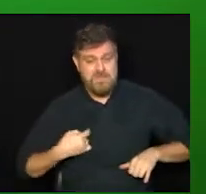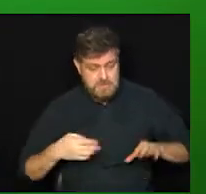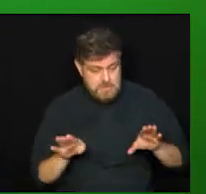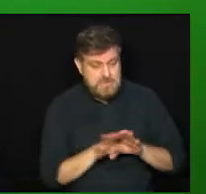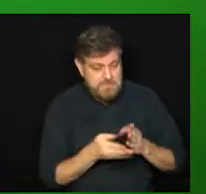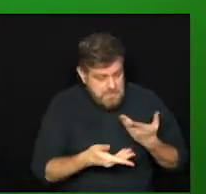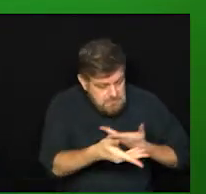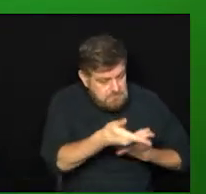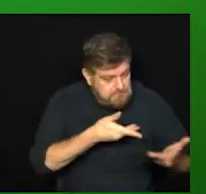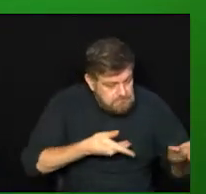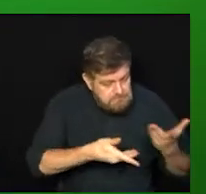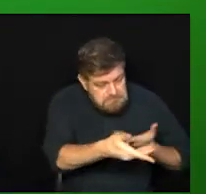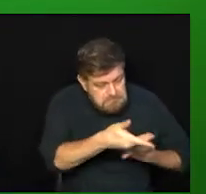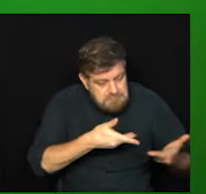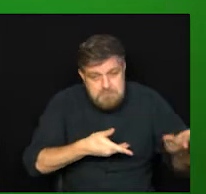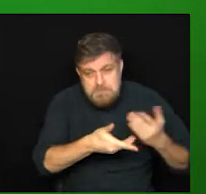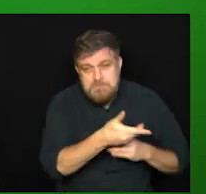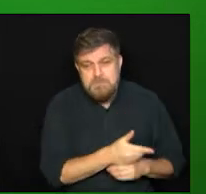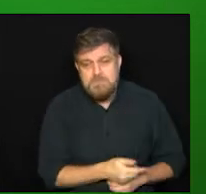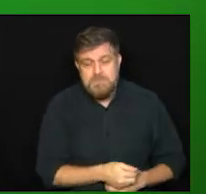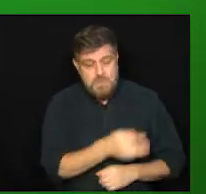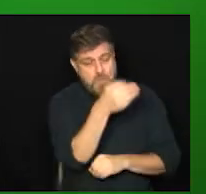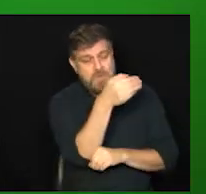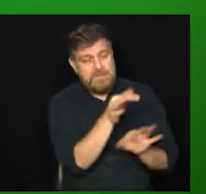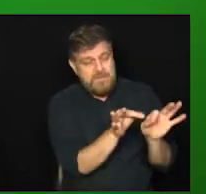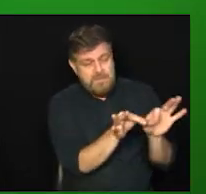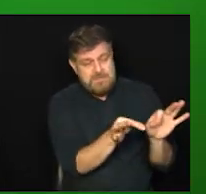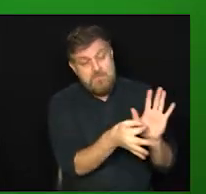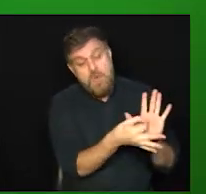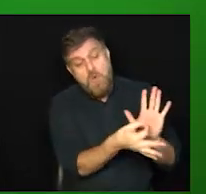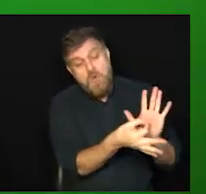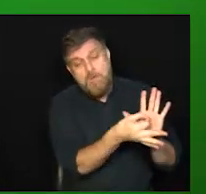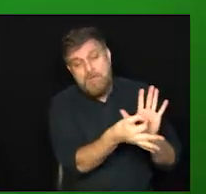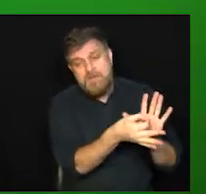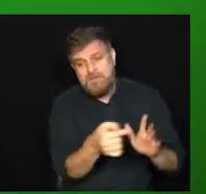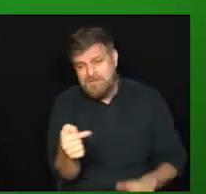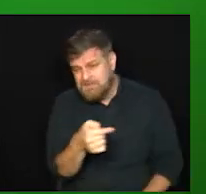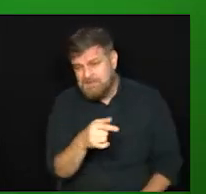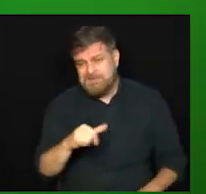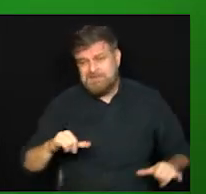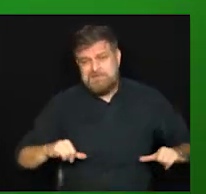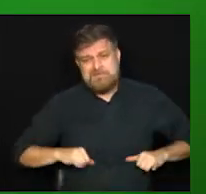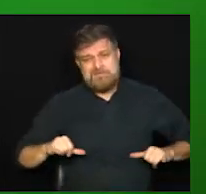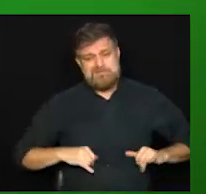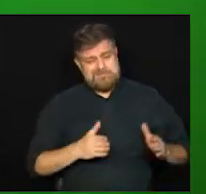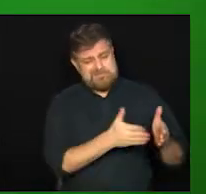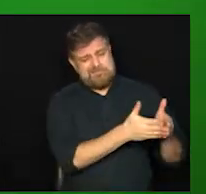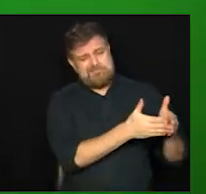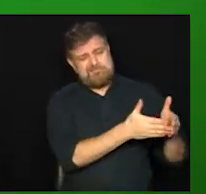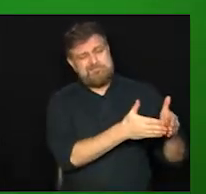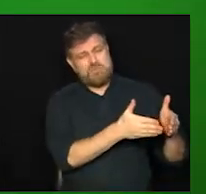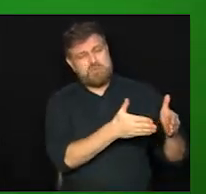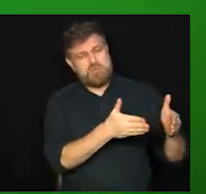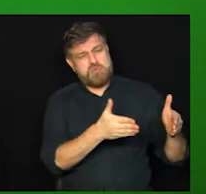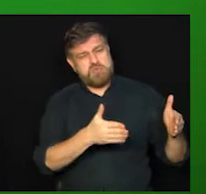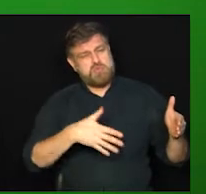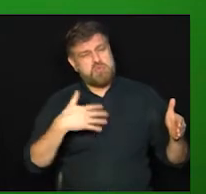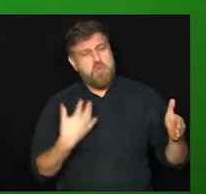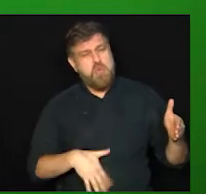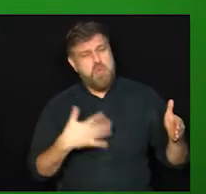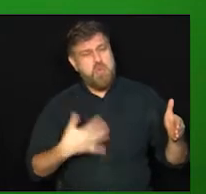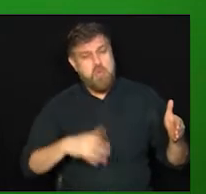também, que tem passado aí por uma situação aí bem